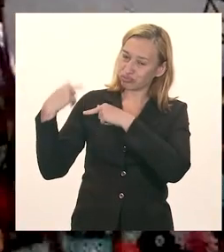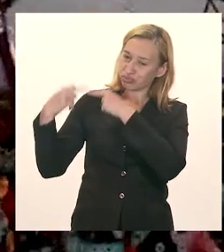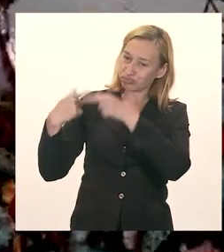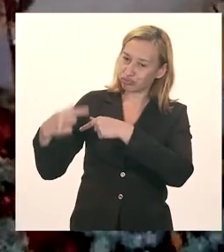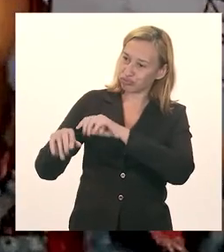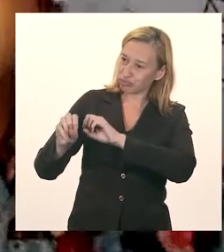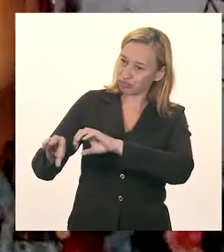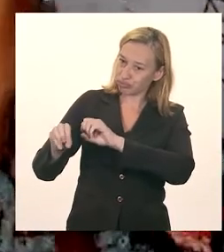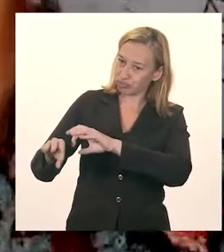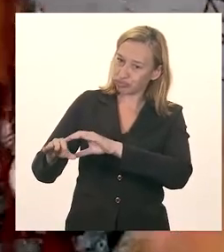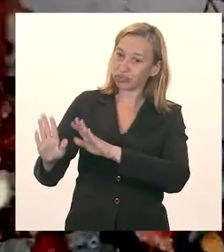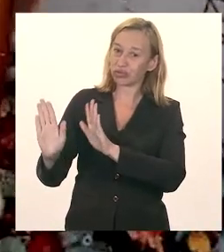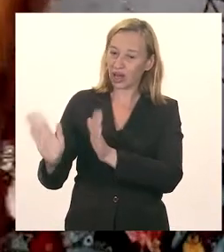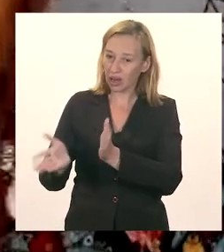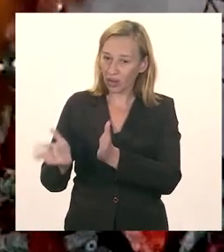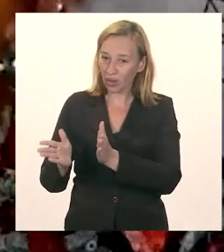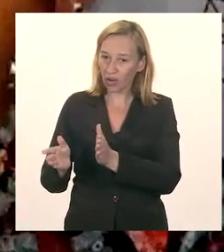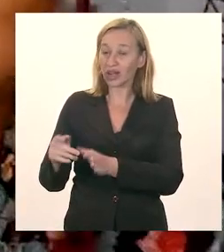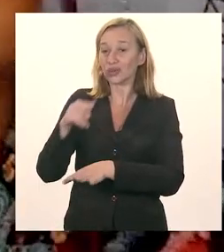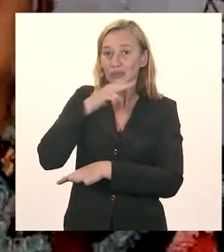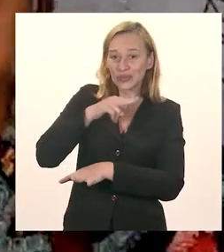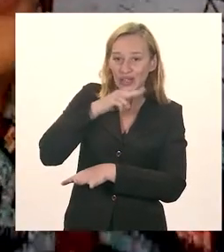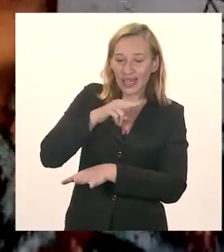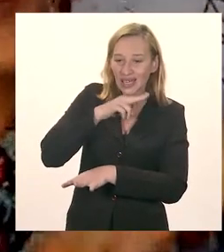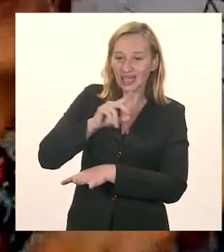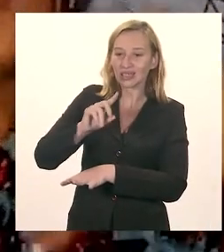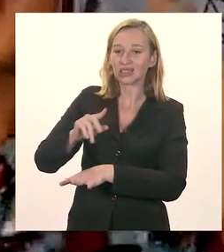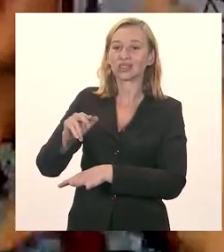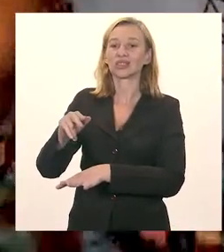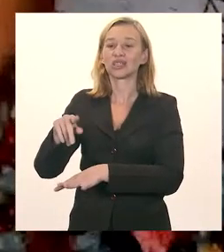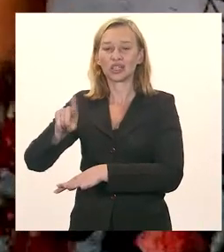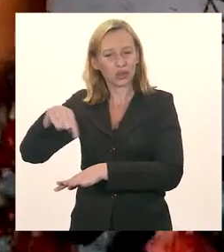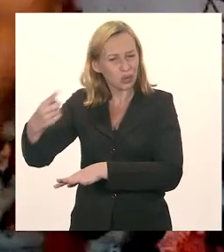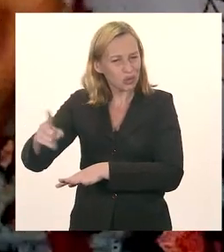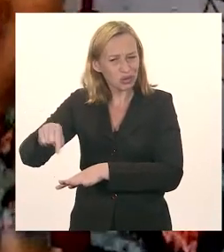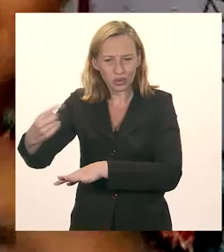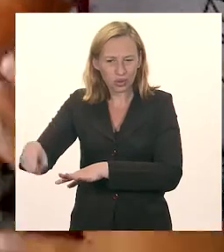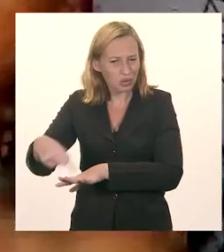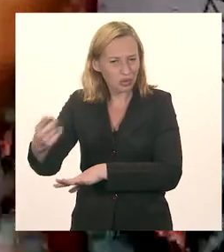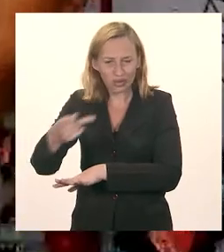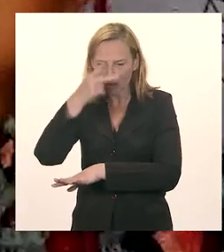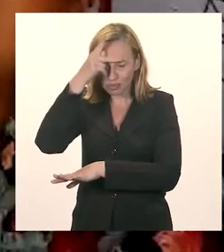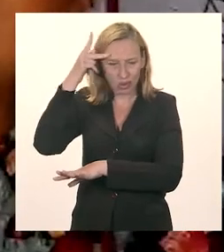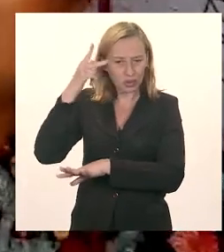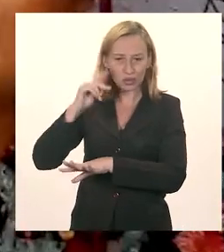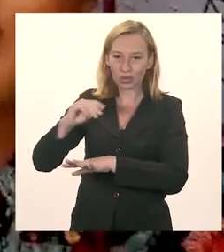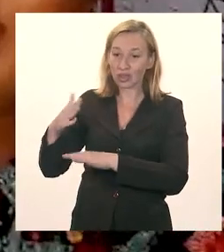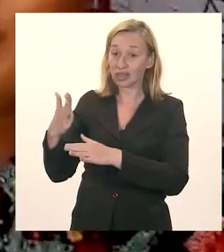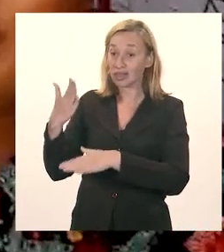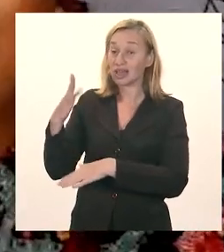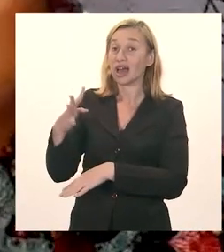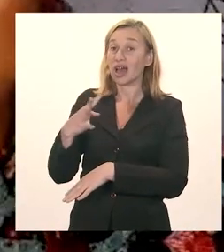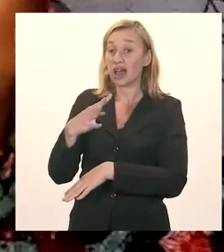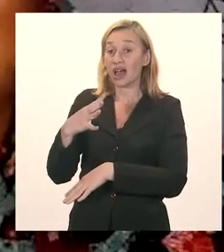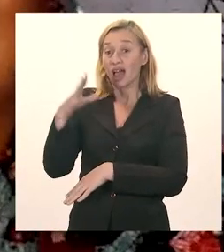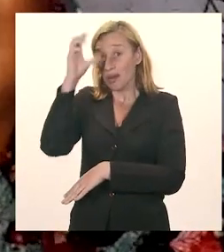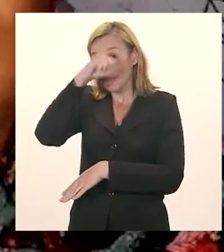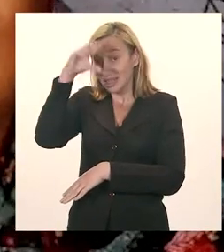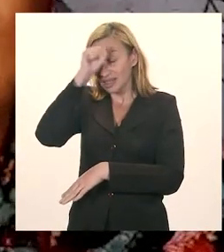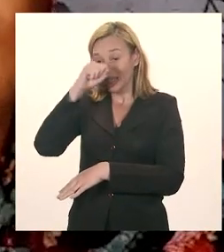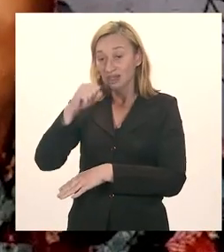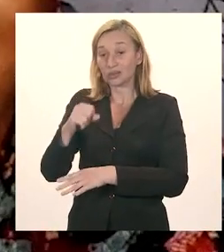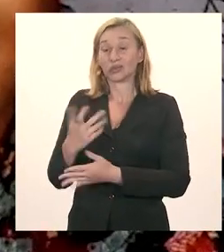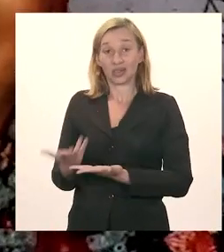deles, dos pais deles, e agora eles estão passando para os netos, para os bisnetos, e perpetuando isso para